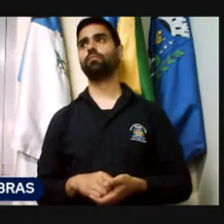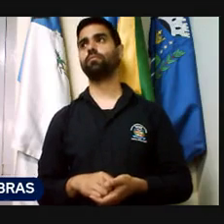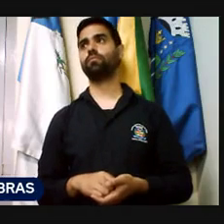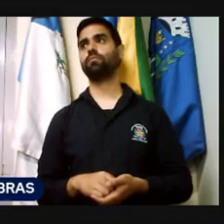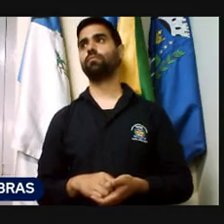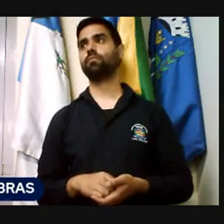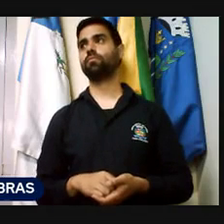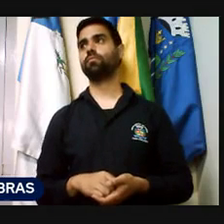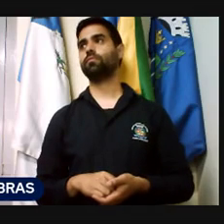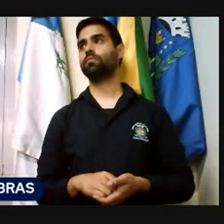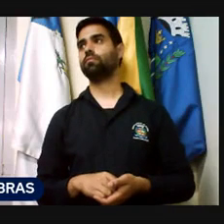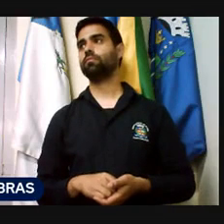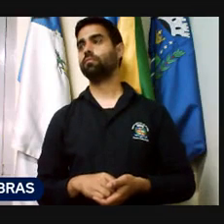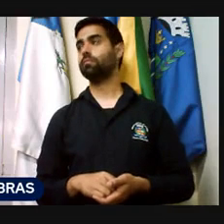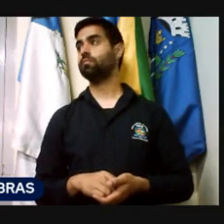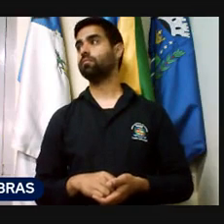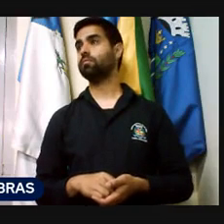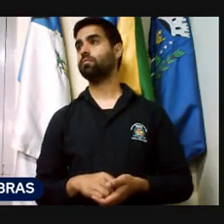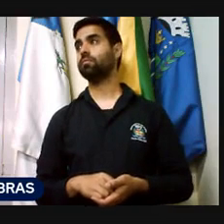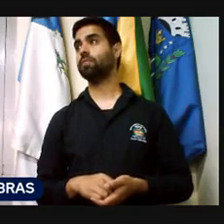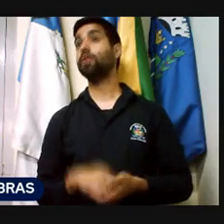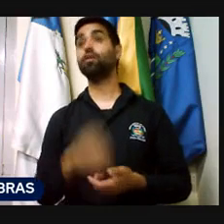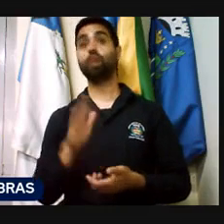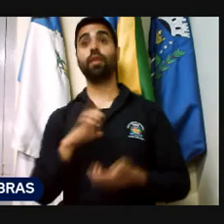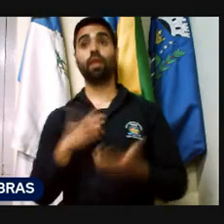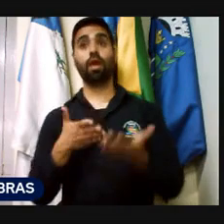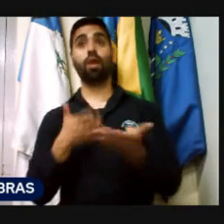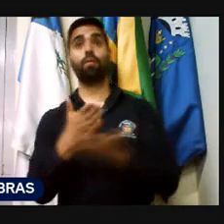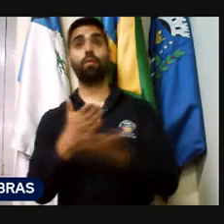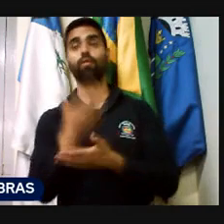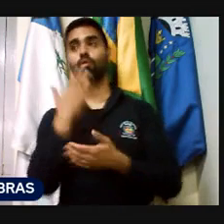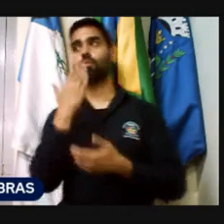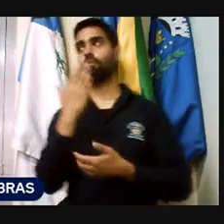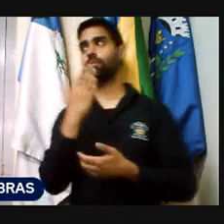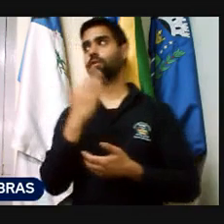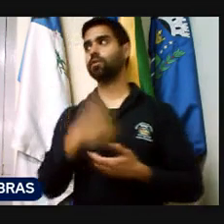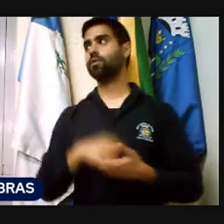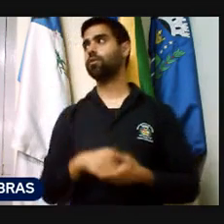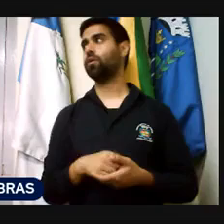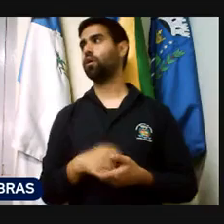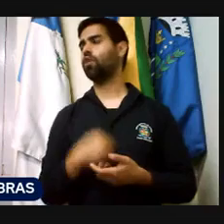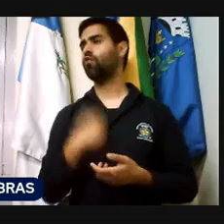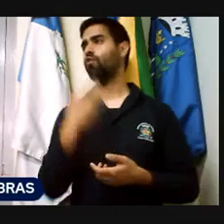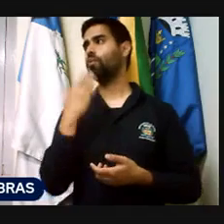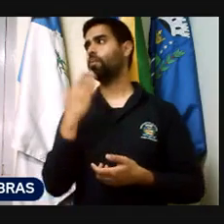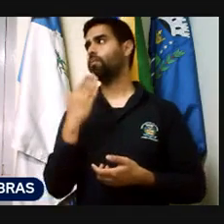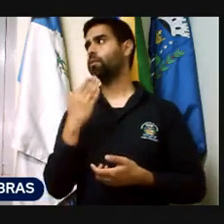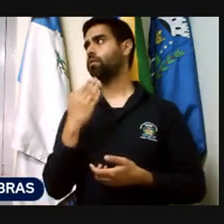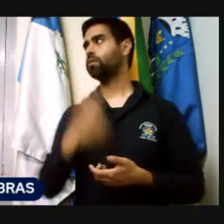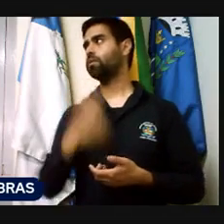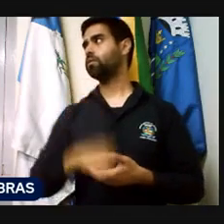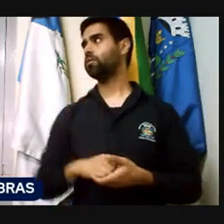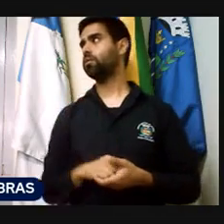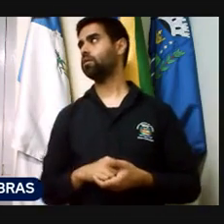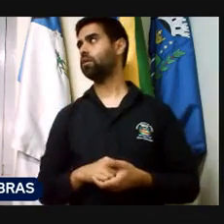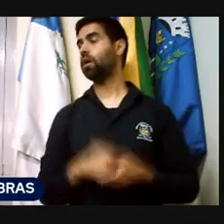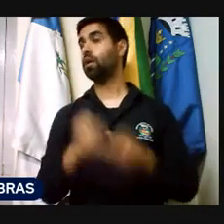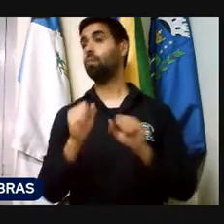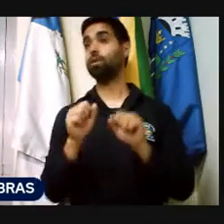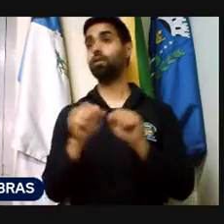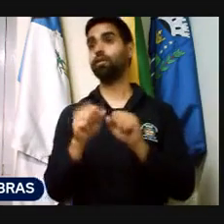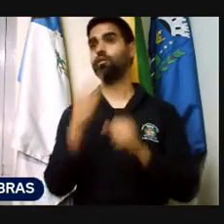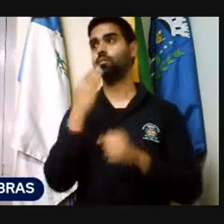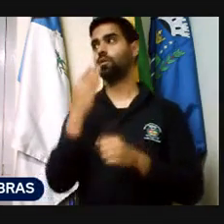Não havendo quem queira discutir, fica então aprovado o requerimento. Eu vou pedir ao consultor que faça